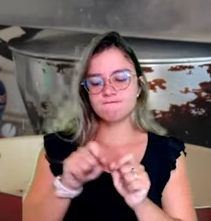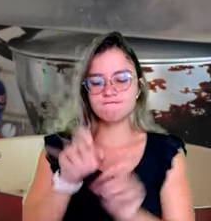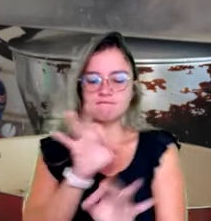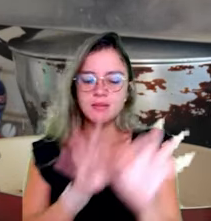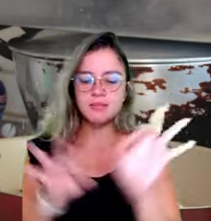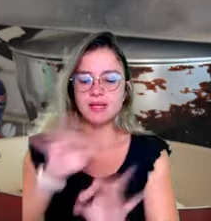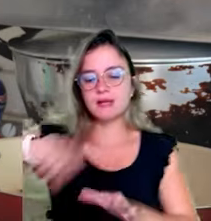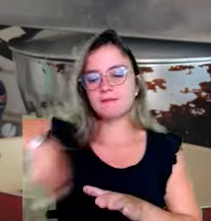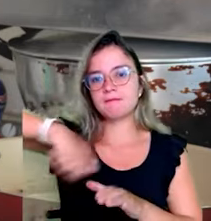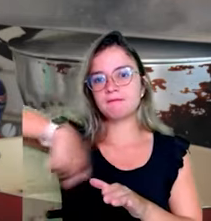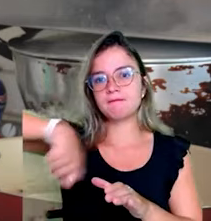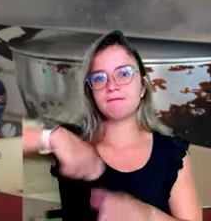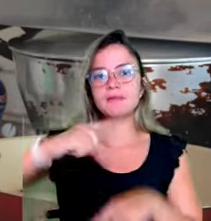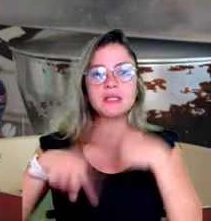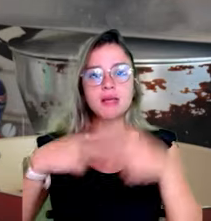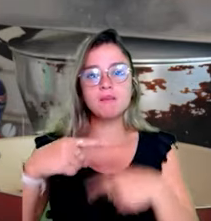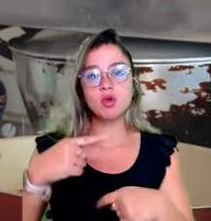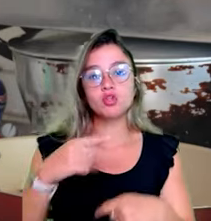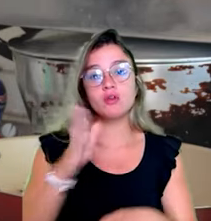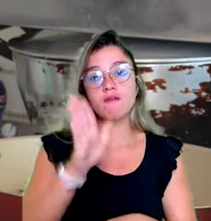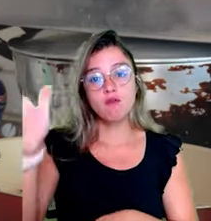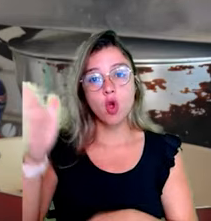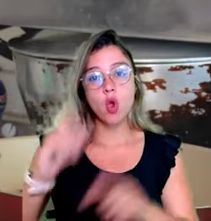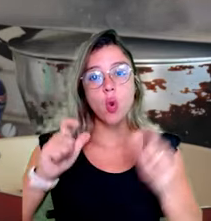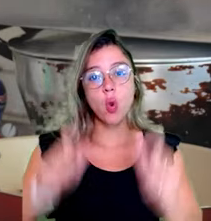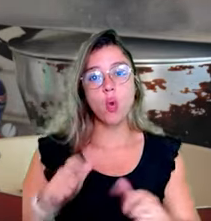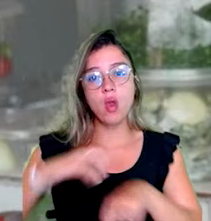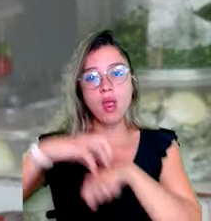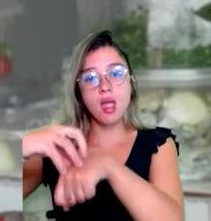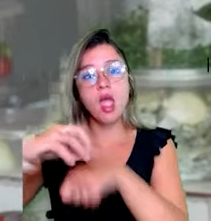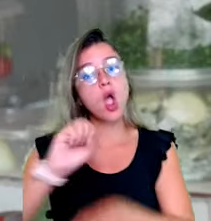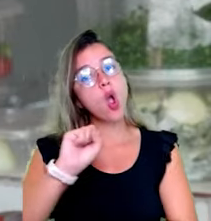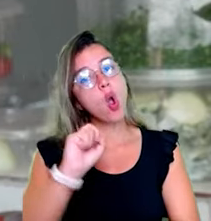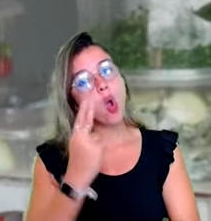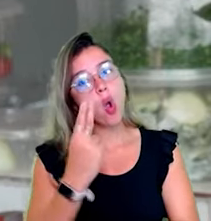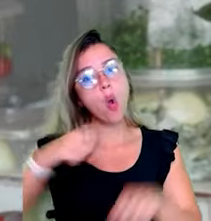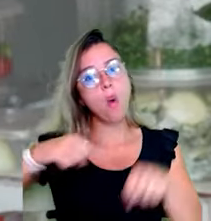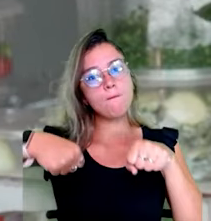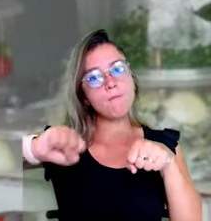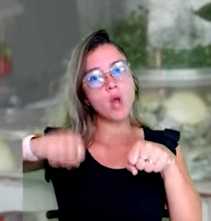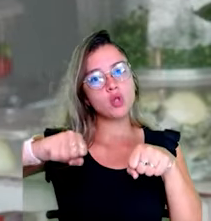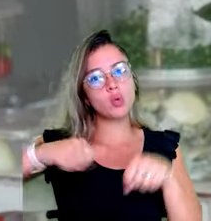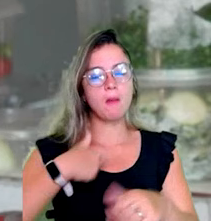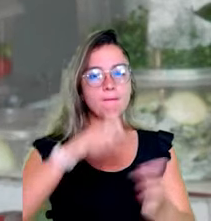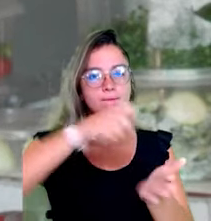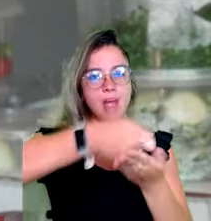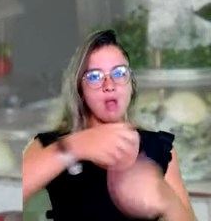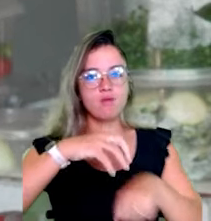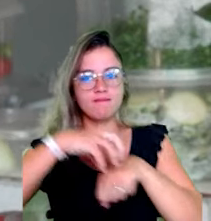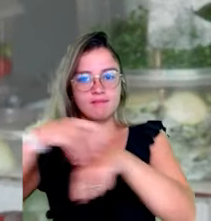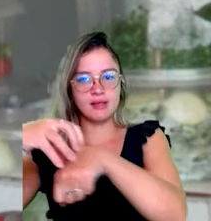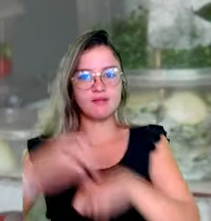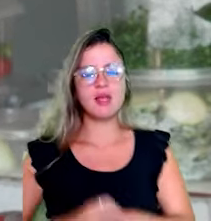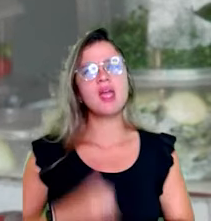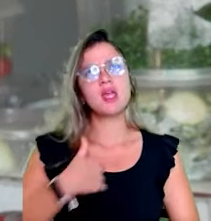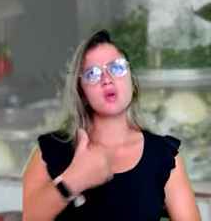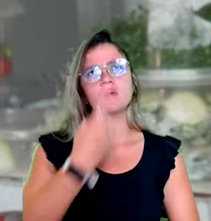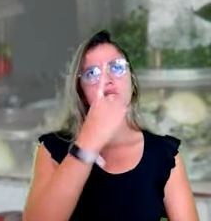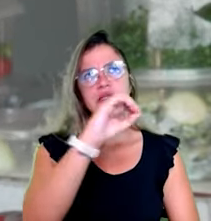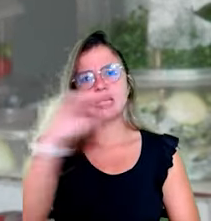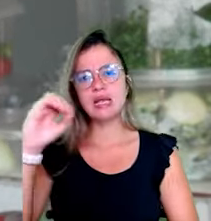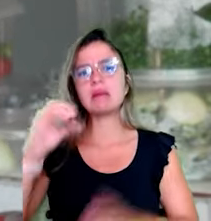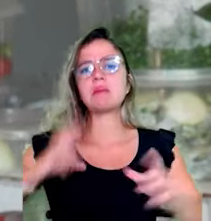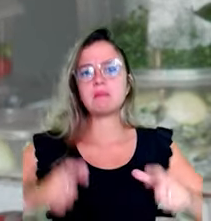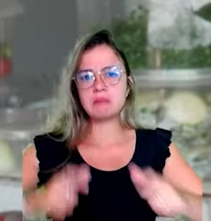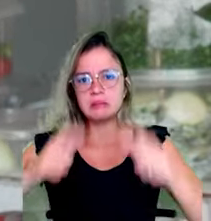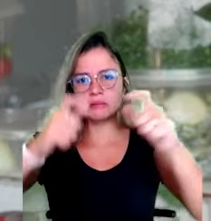eu vou entregar, dependendo do lugar, às vezes eu pego um motoboy para entregar. Por mês, eu costumo produzir umas 100 marmitas. Gostaria